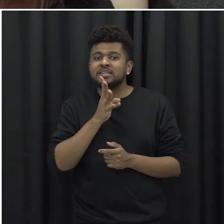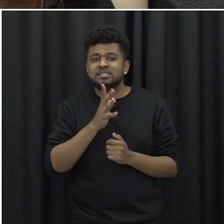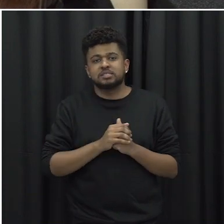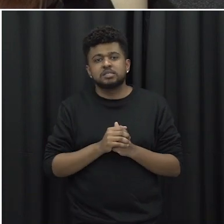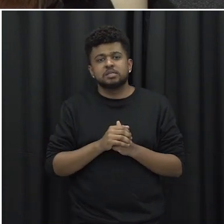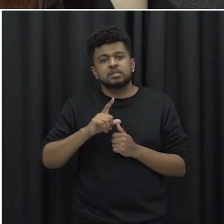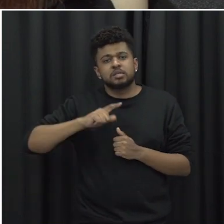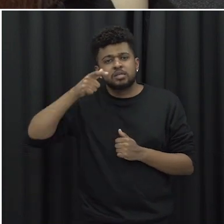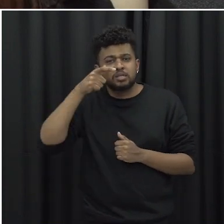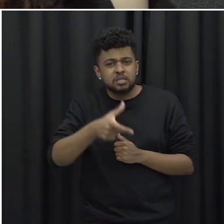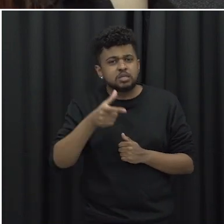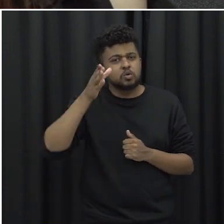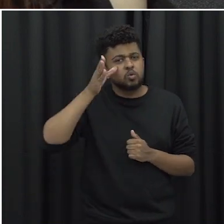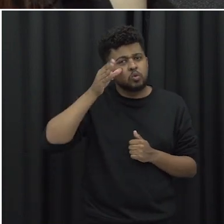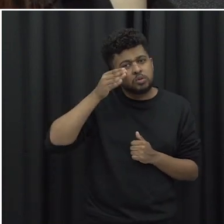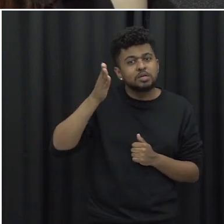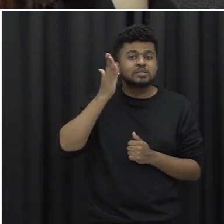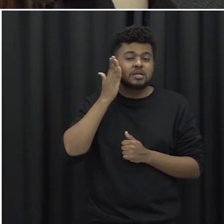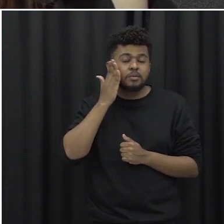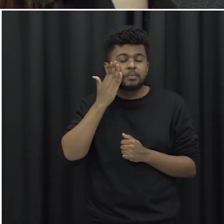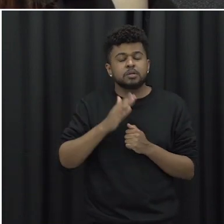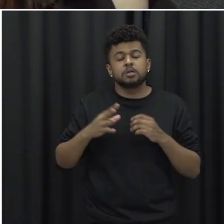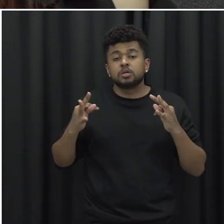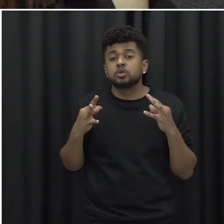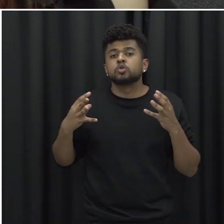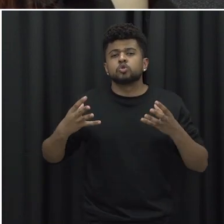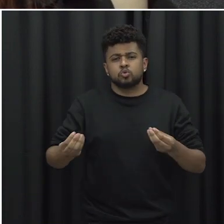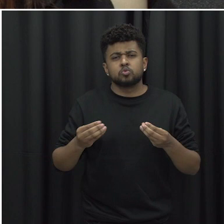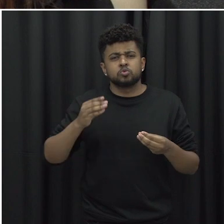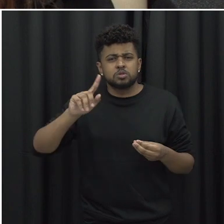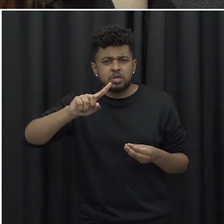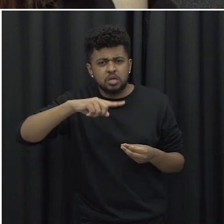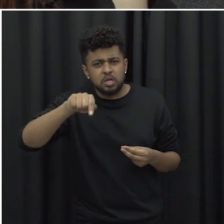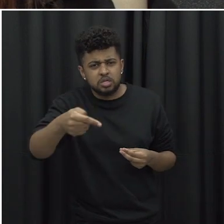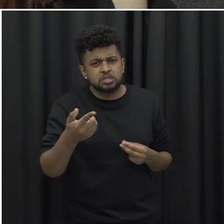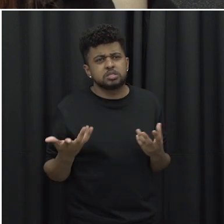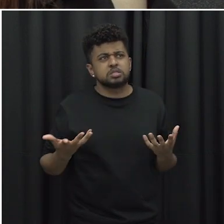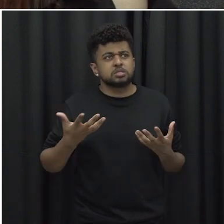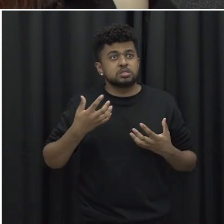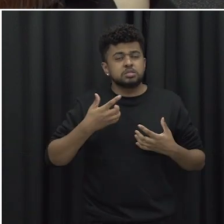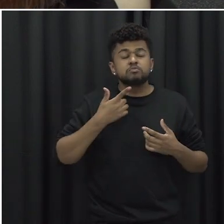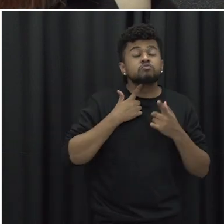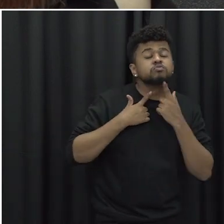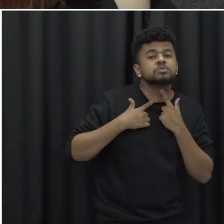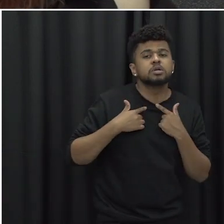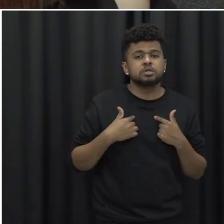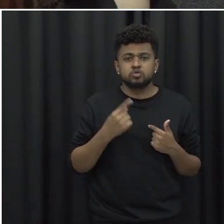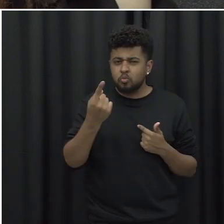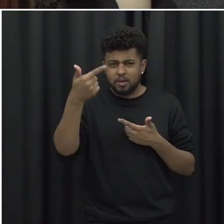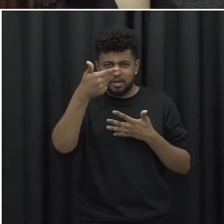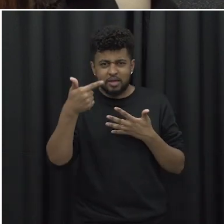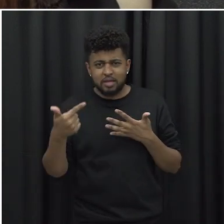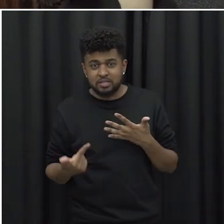esses anseios. E uma das questões até que foi levantada logo depois da palestra foi sobre... a